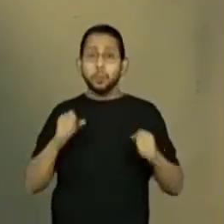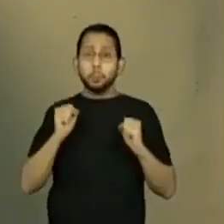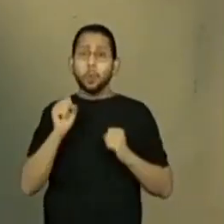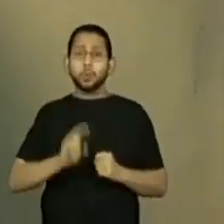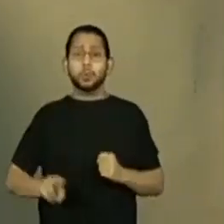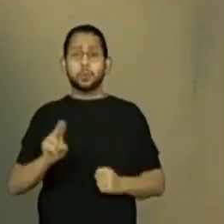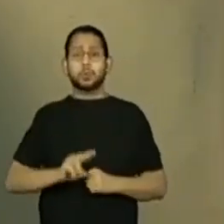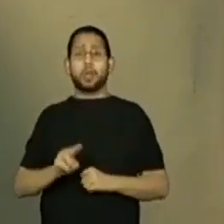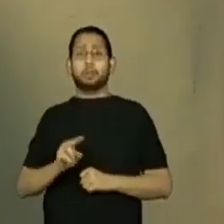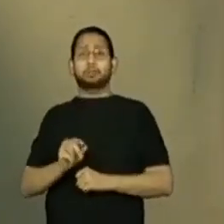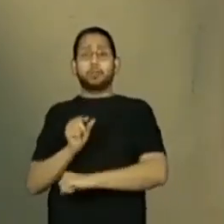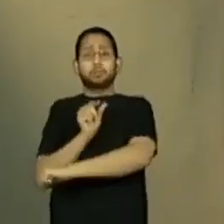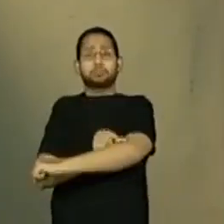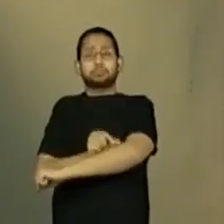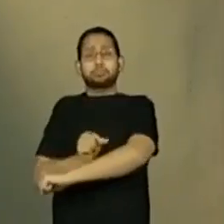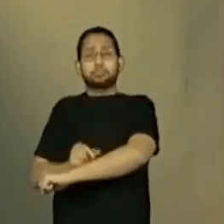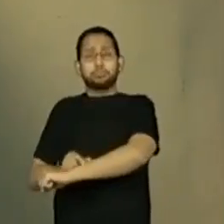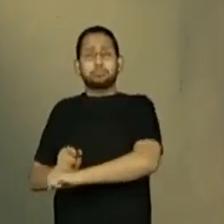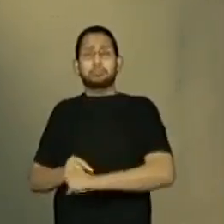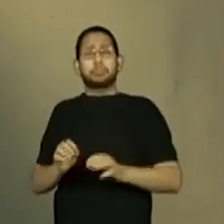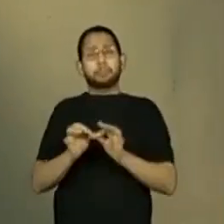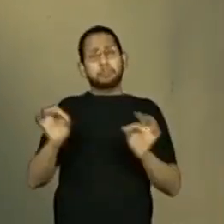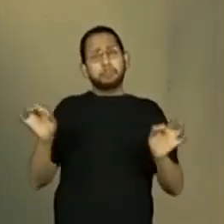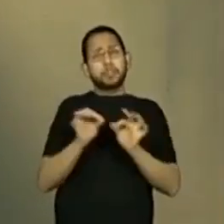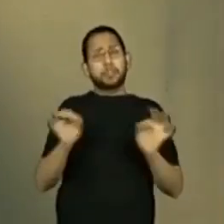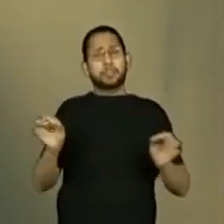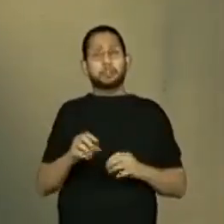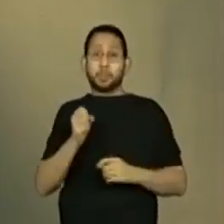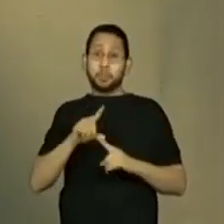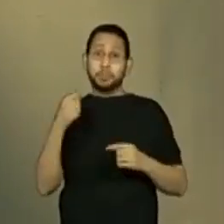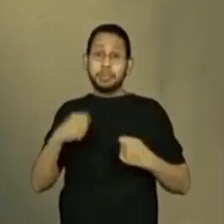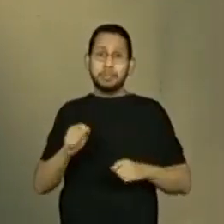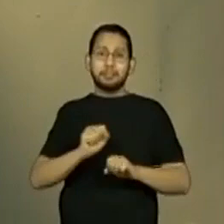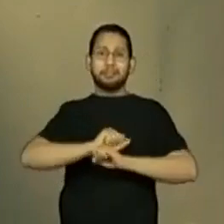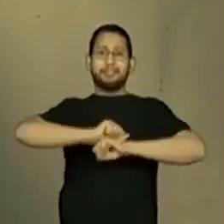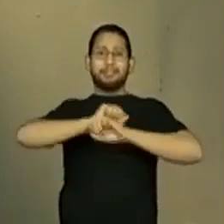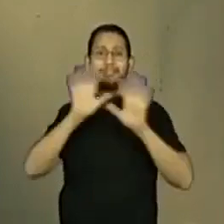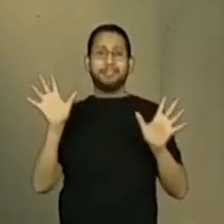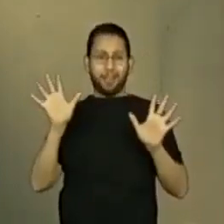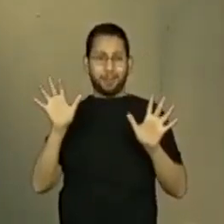medida, desde que você deixe claro que